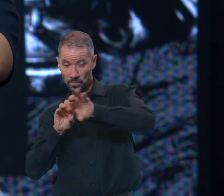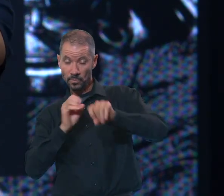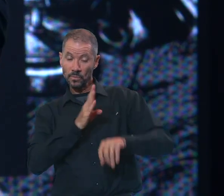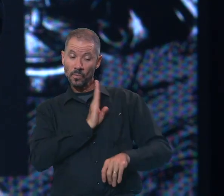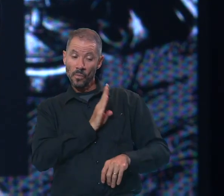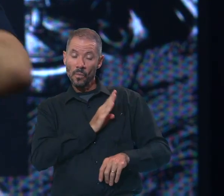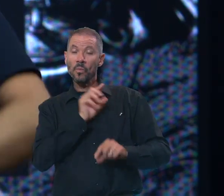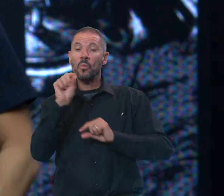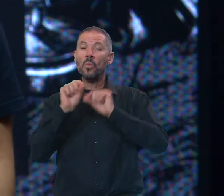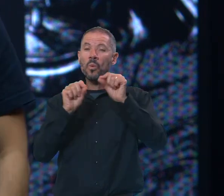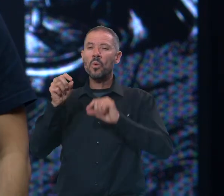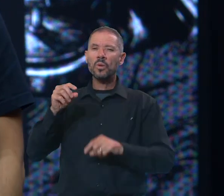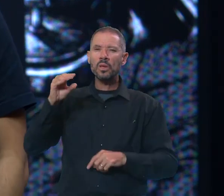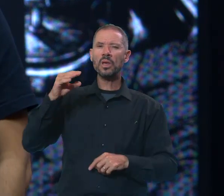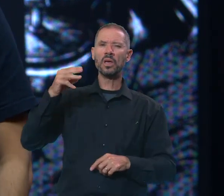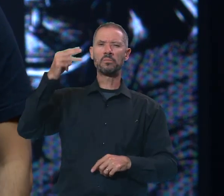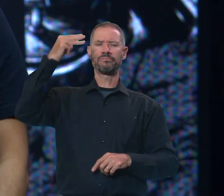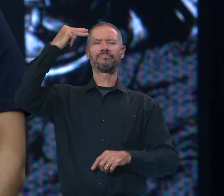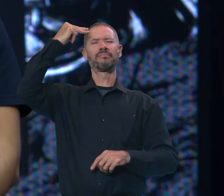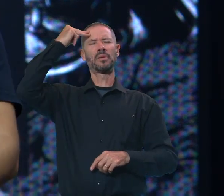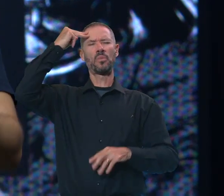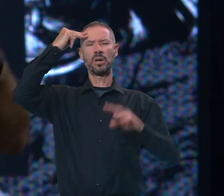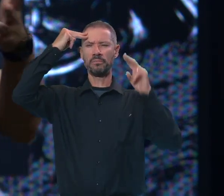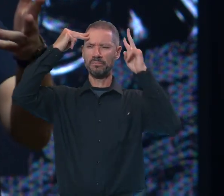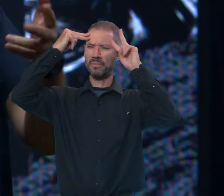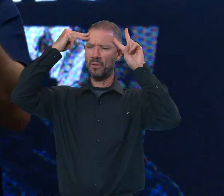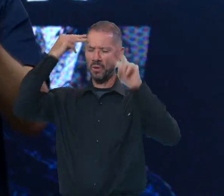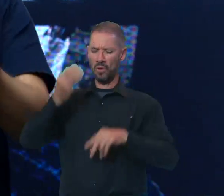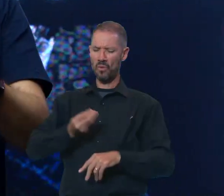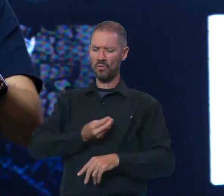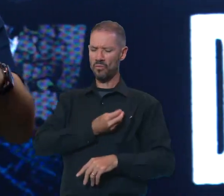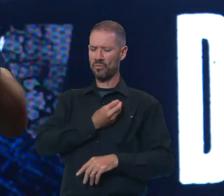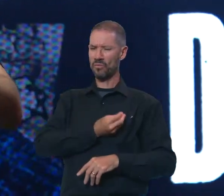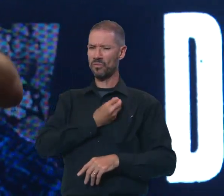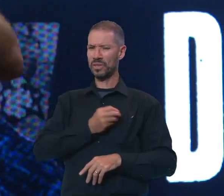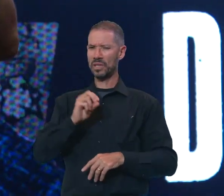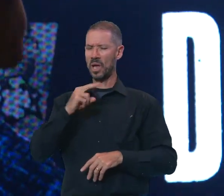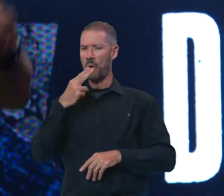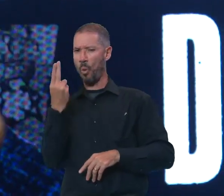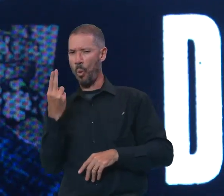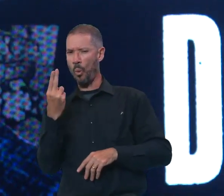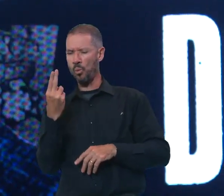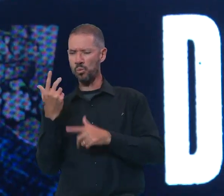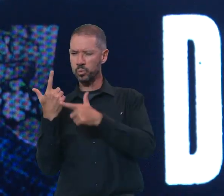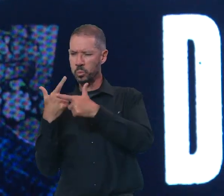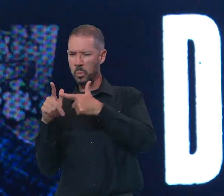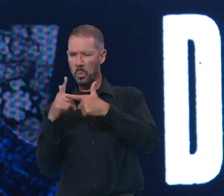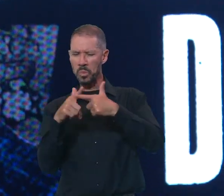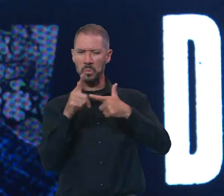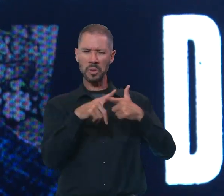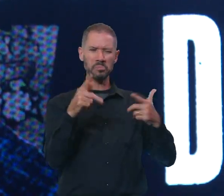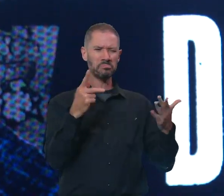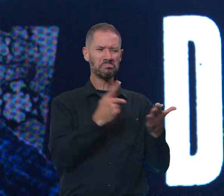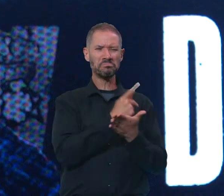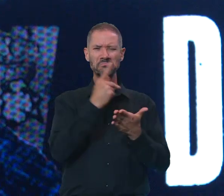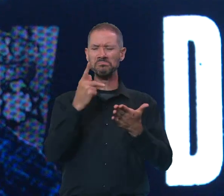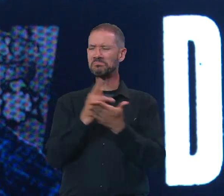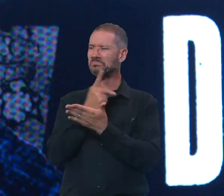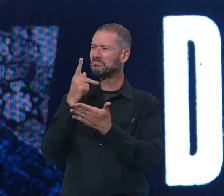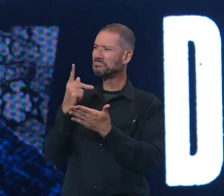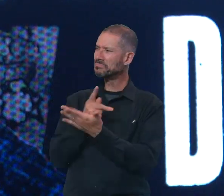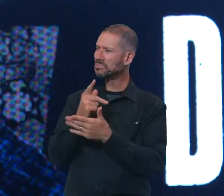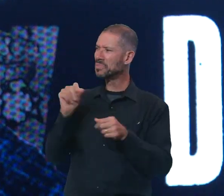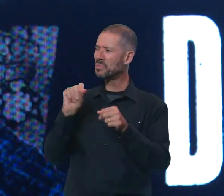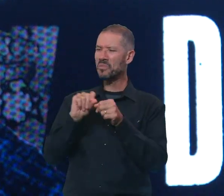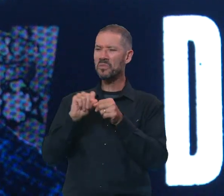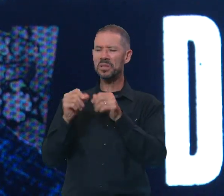está trazendo à memória que talvez tenha acontecido na tua vida, que você foi vítima, ou você até tenha causado coisas erradas, quais você fez